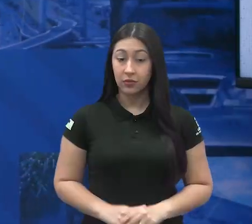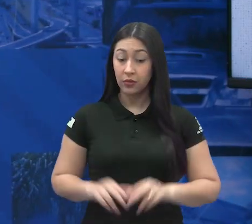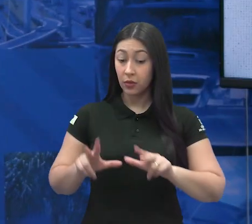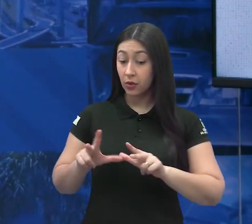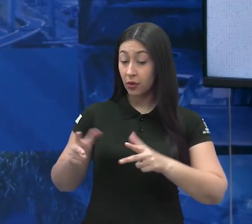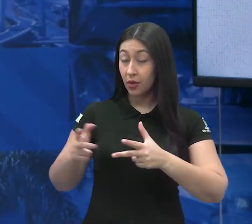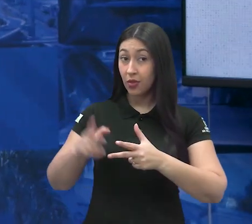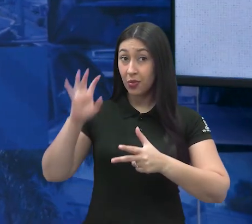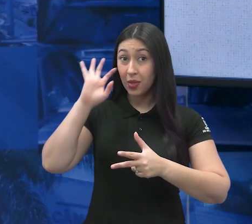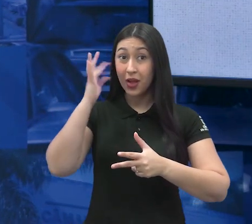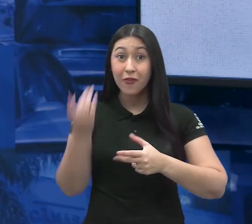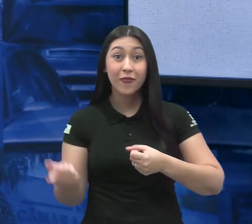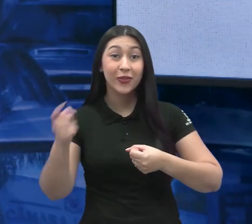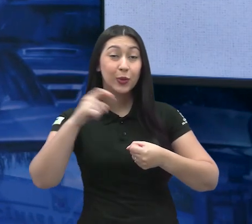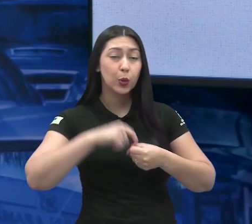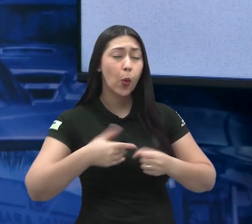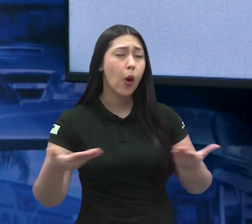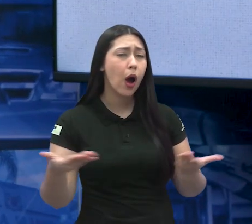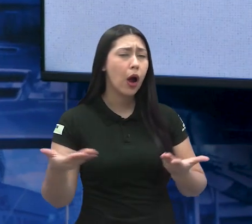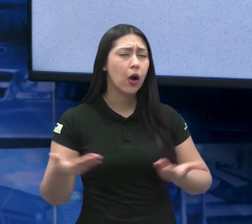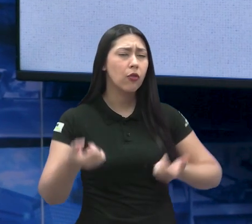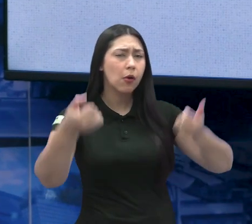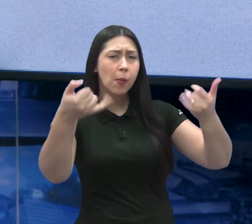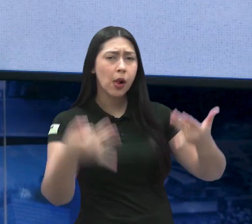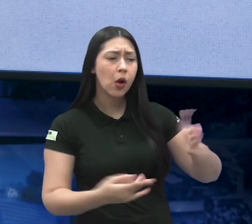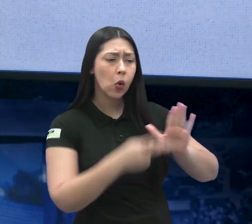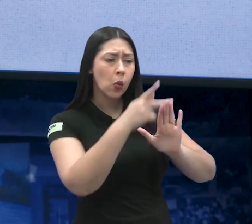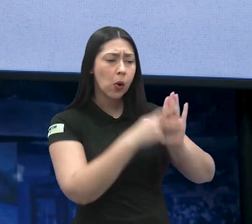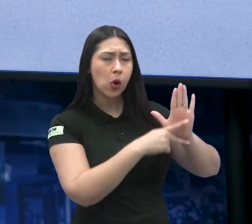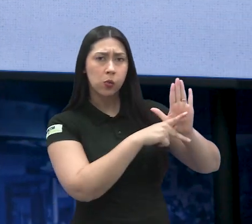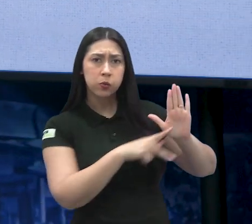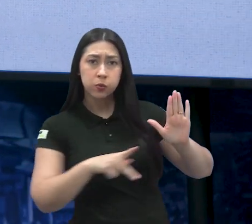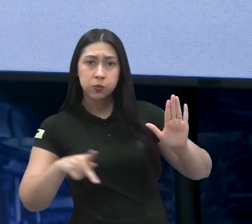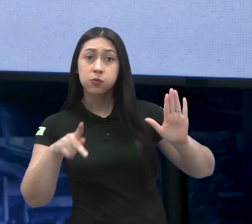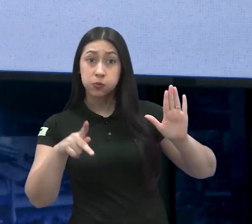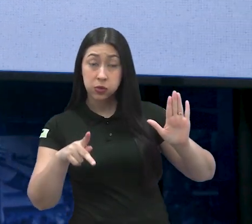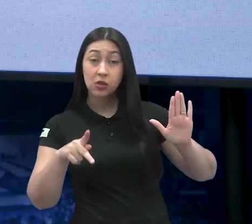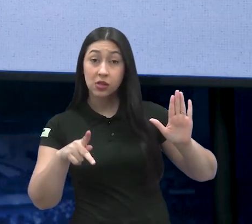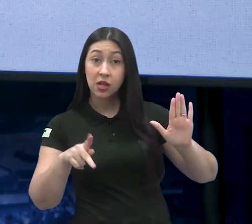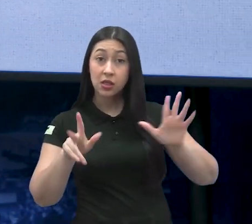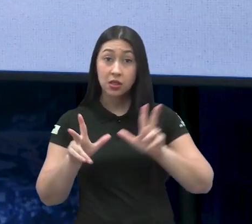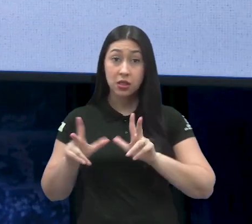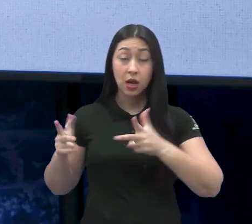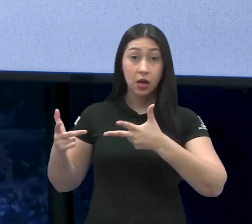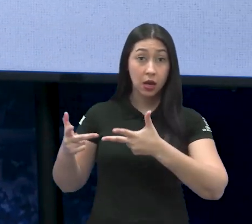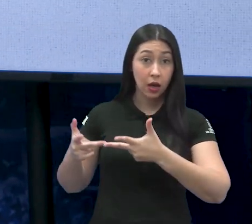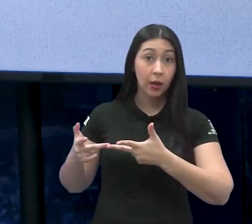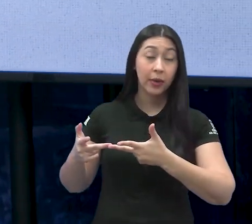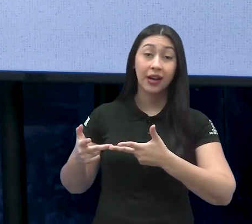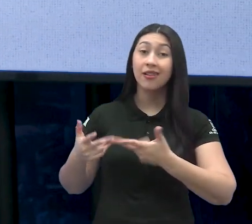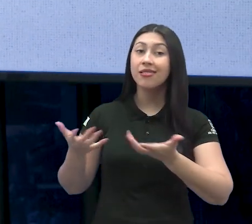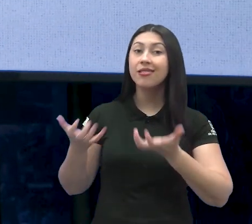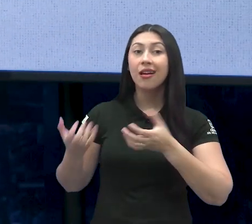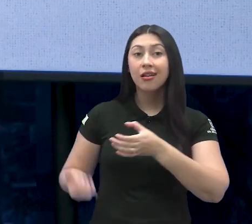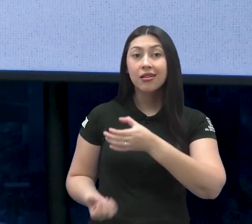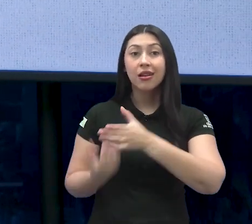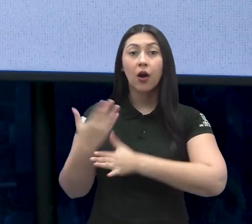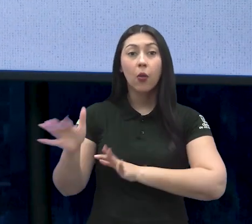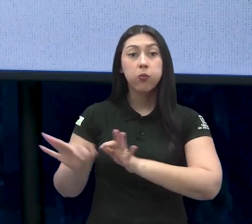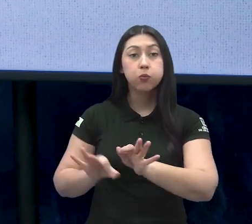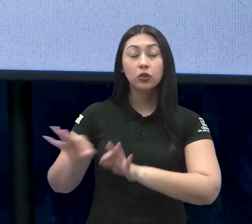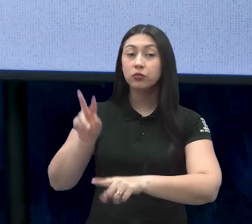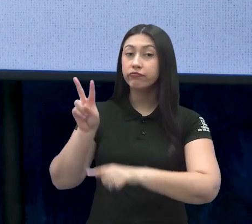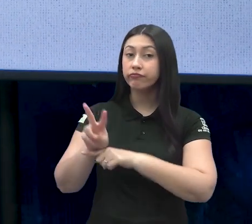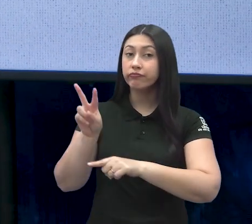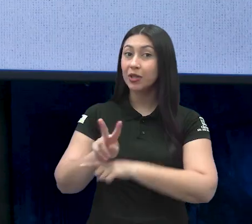Ação Parlamentar de volta para a gente falar de um projeto de lei que tramita no Legislativo e busca criar um programa de proteção